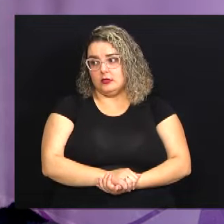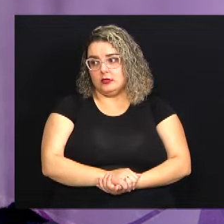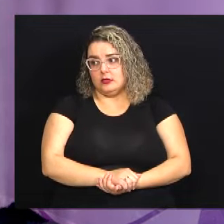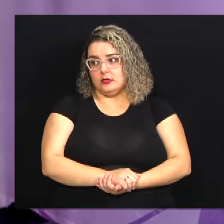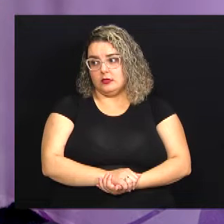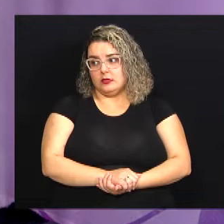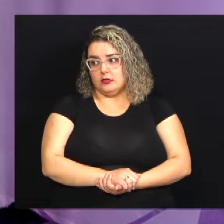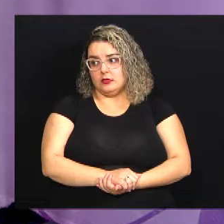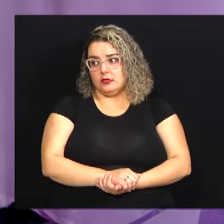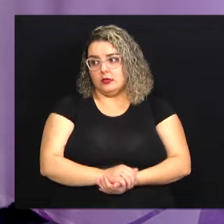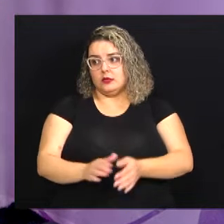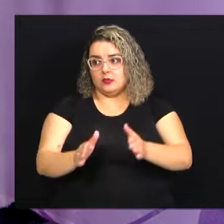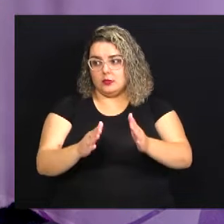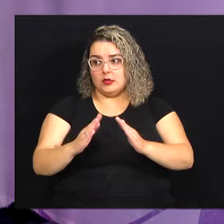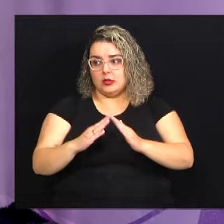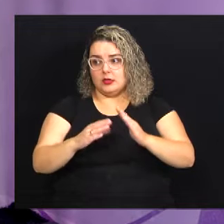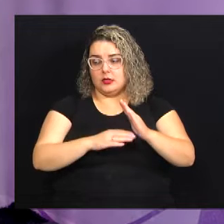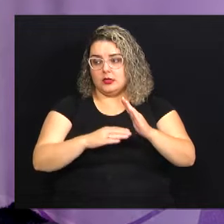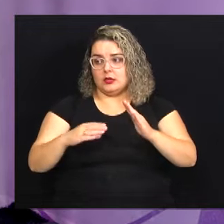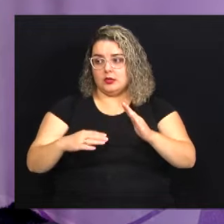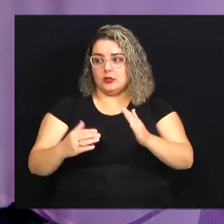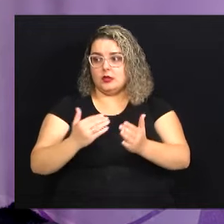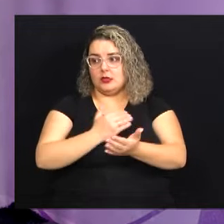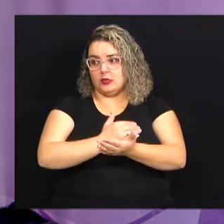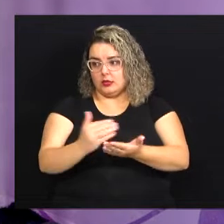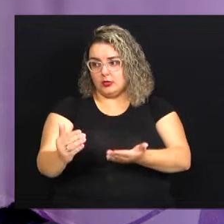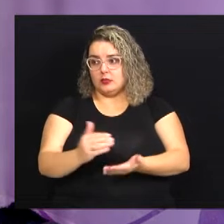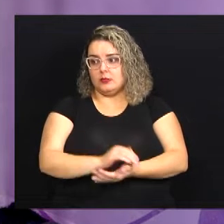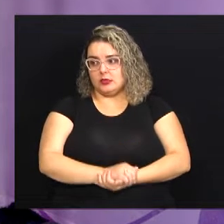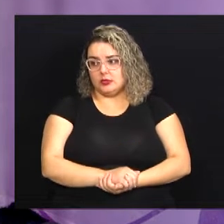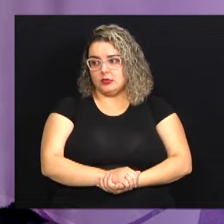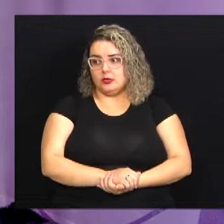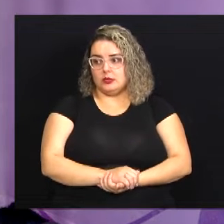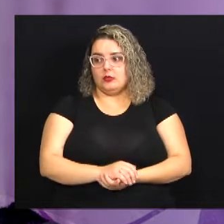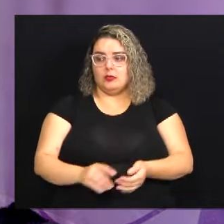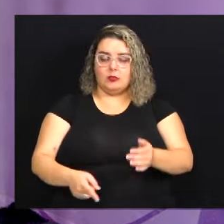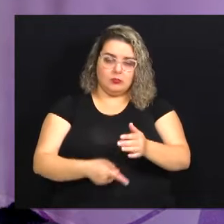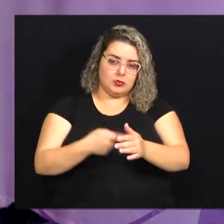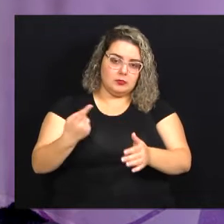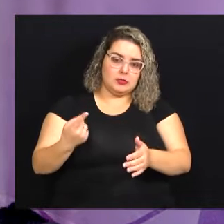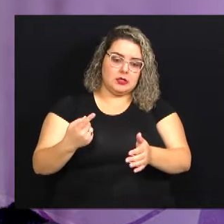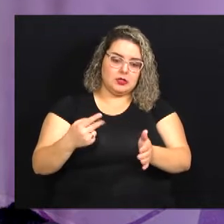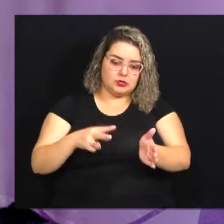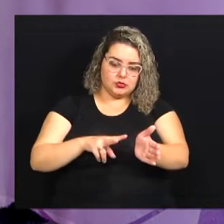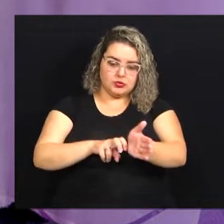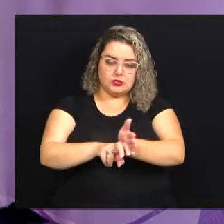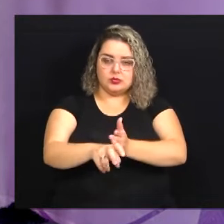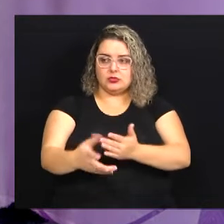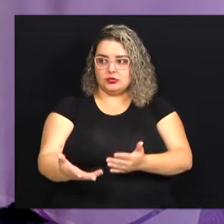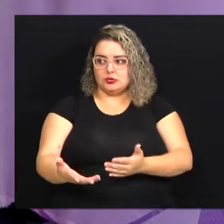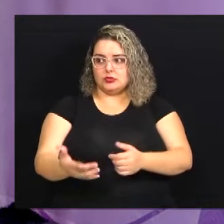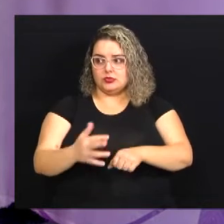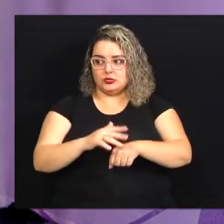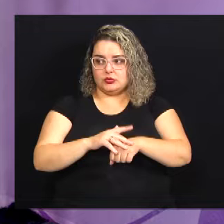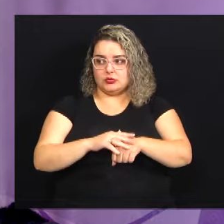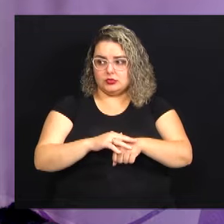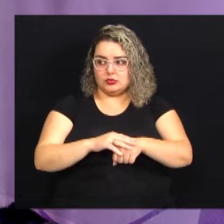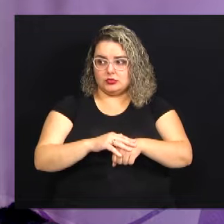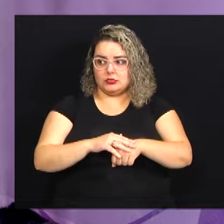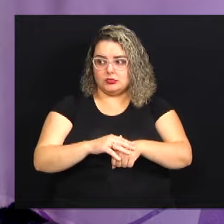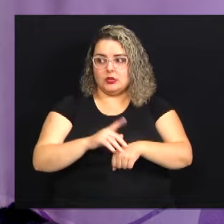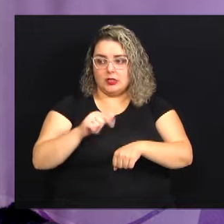o quadro clínico que iniciou, né, que o primeiro diagnóstico que ganhou o nome de doença de Alzheimer era